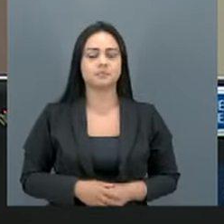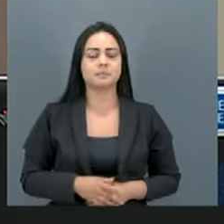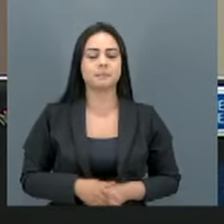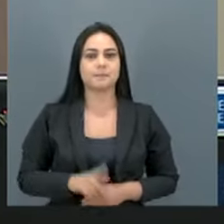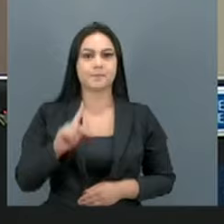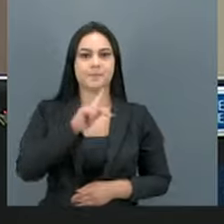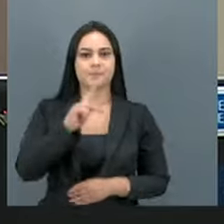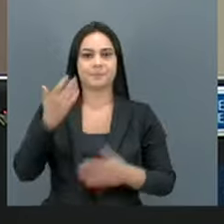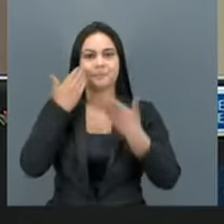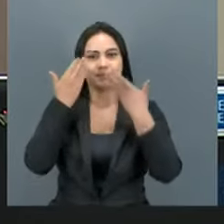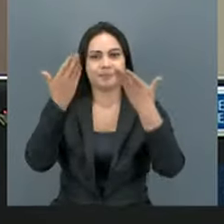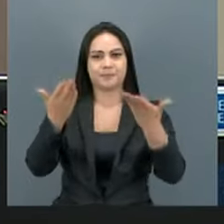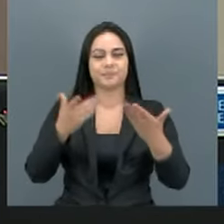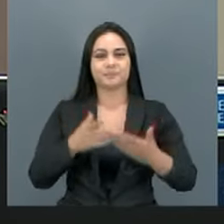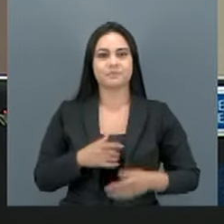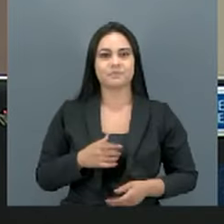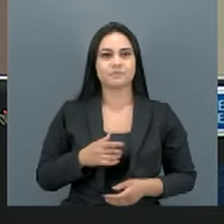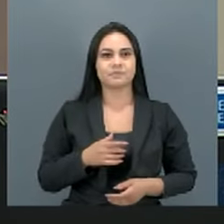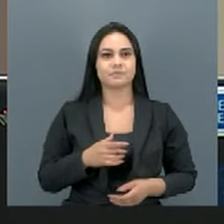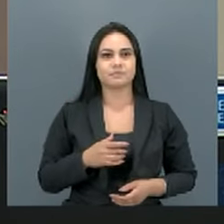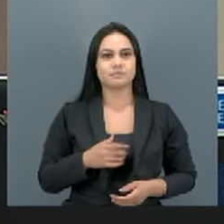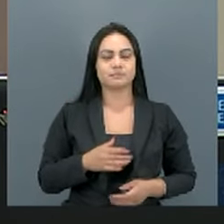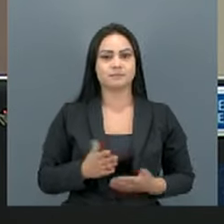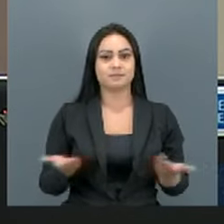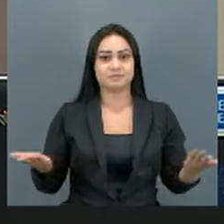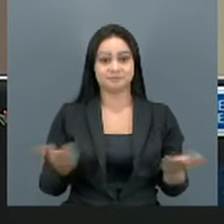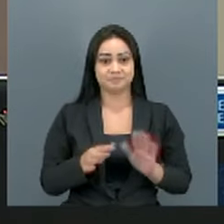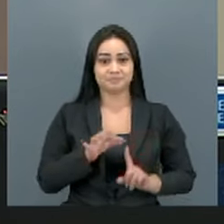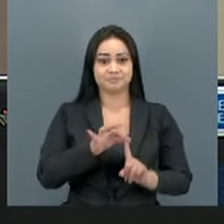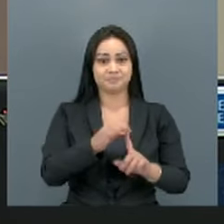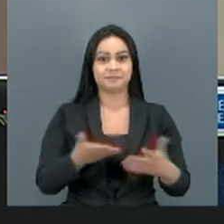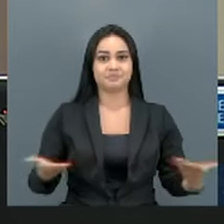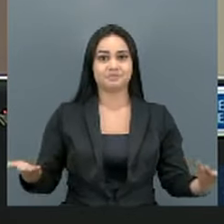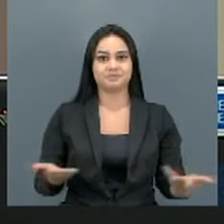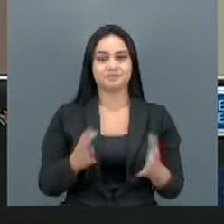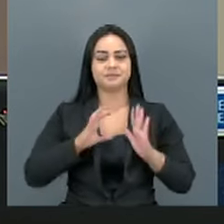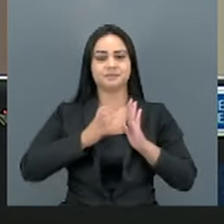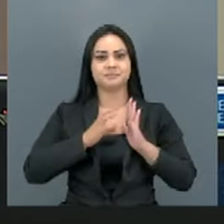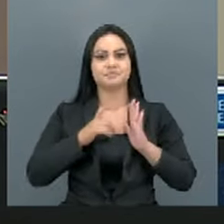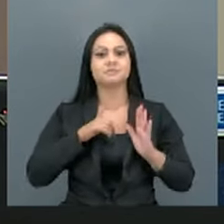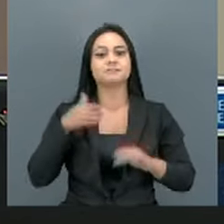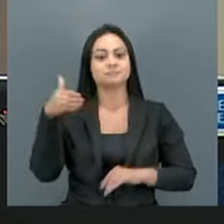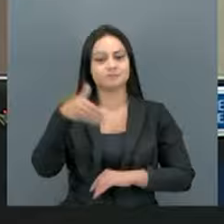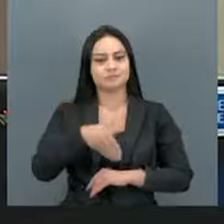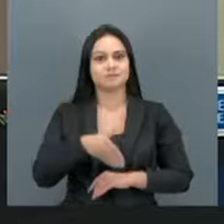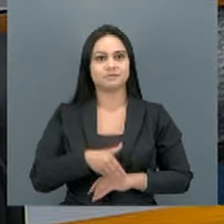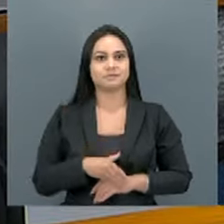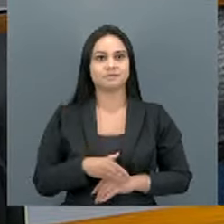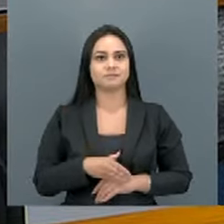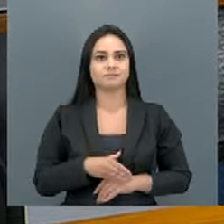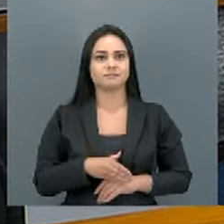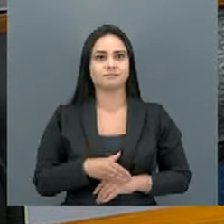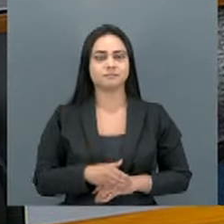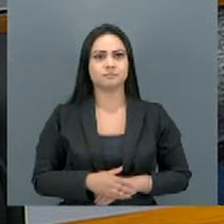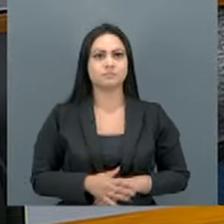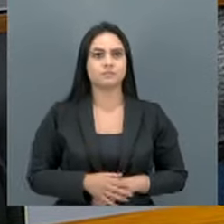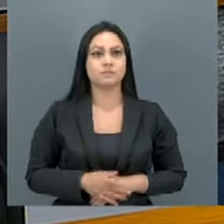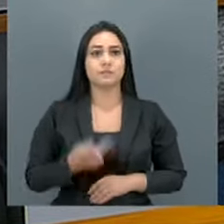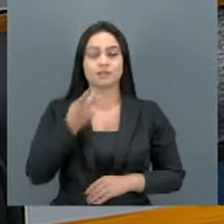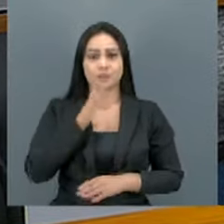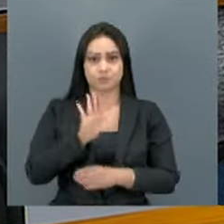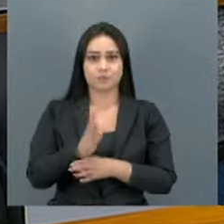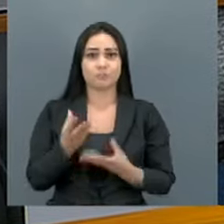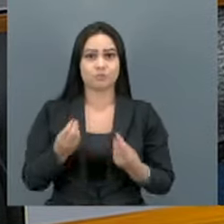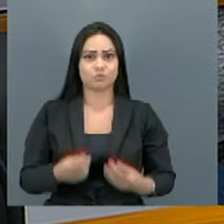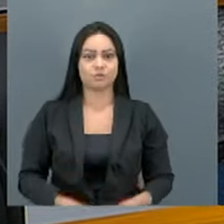Presidente, obrigada. Acabei de ser indicada hoje pelo meu partido para estar aqui como membro e quero ajudar